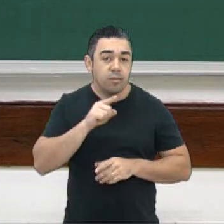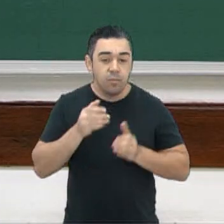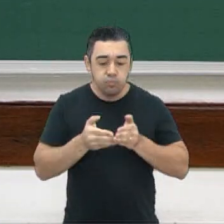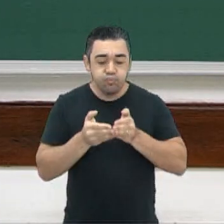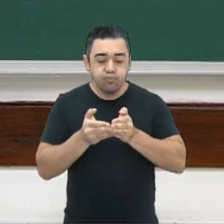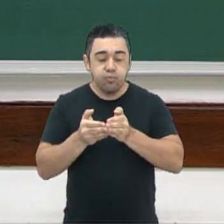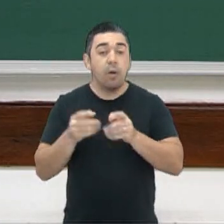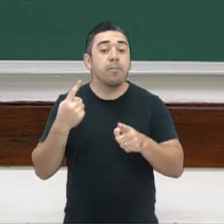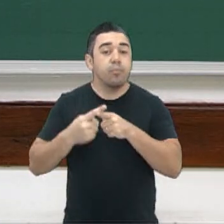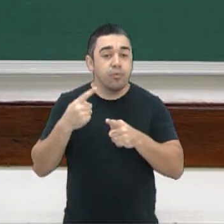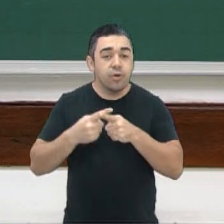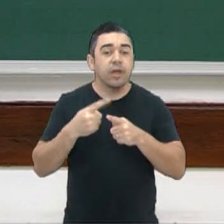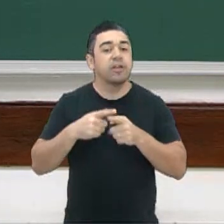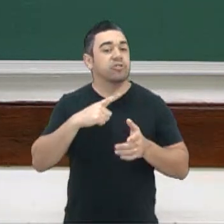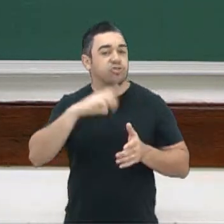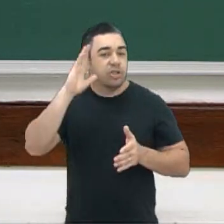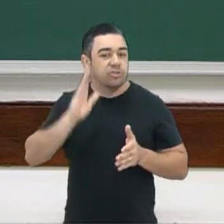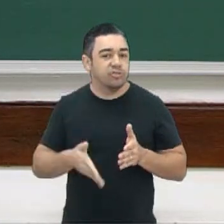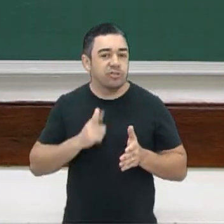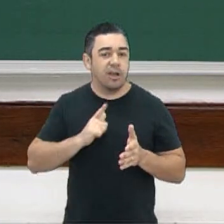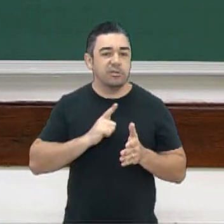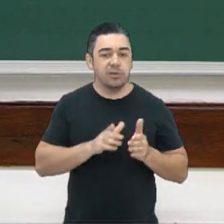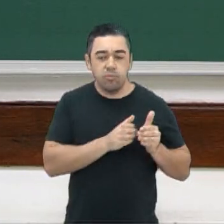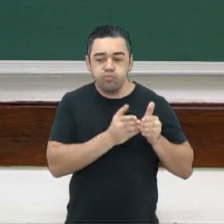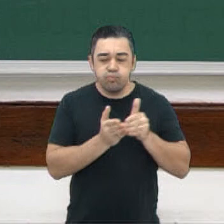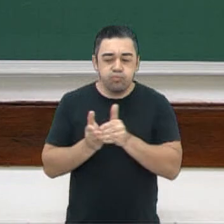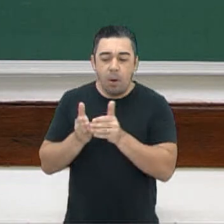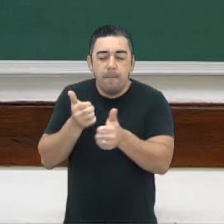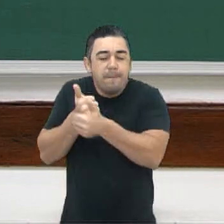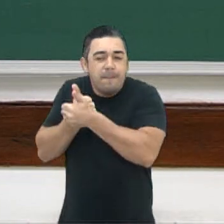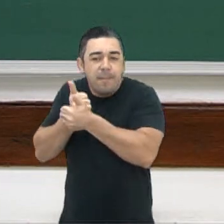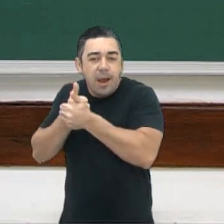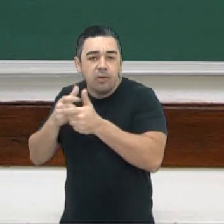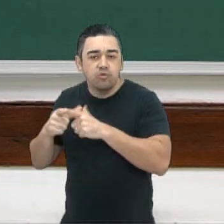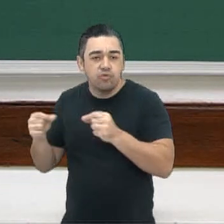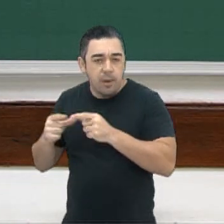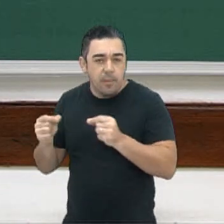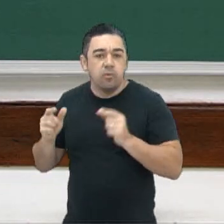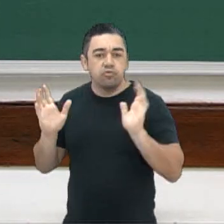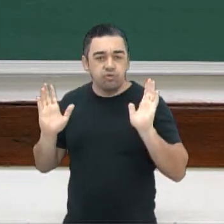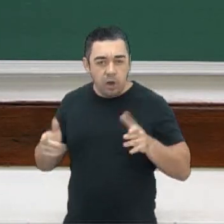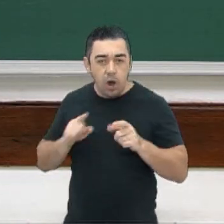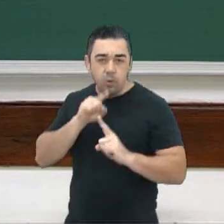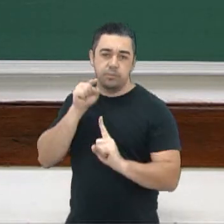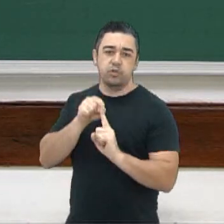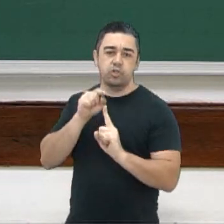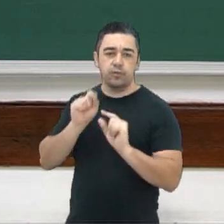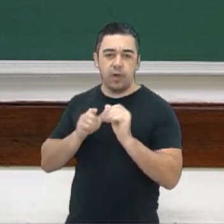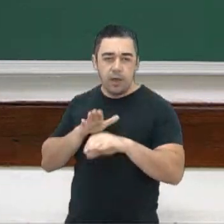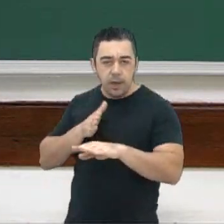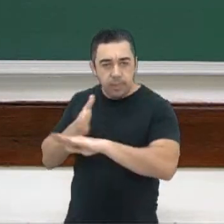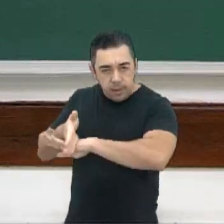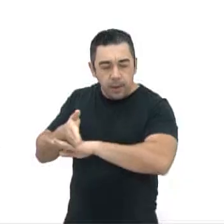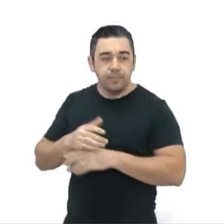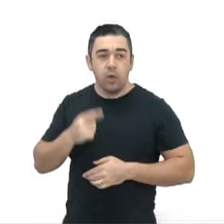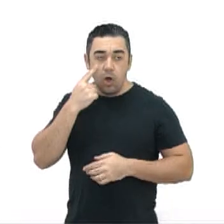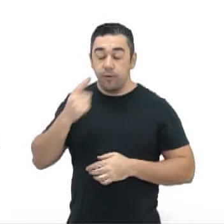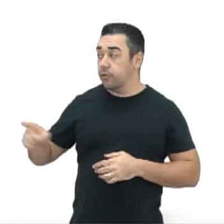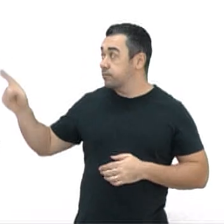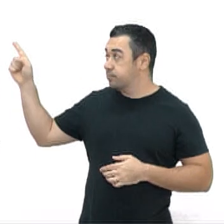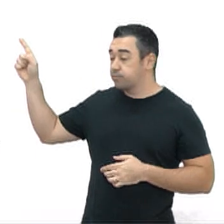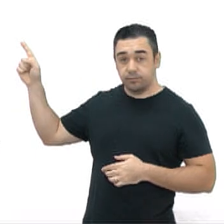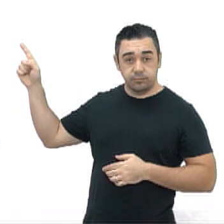tinha focos na parte do Oceano Pacífico, que eles tinham objetivos de invasão. Aqui nós podemos já ver um